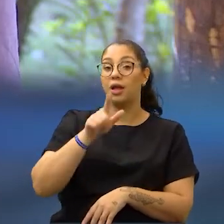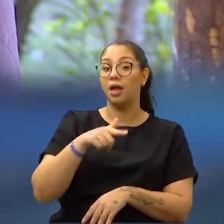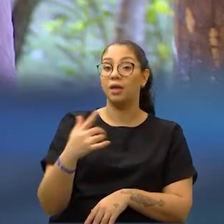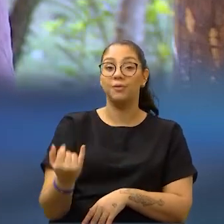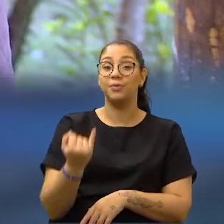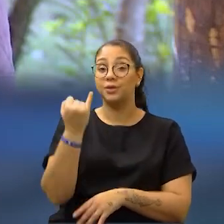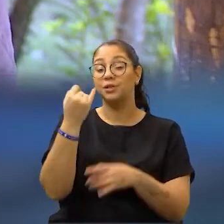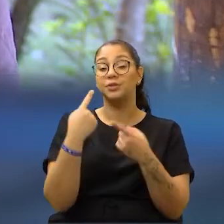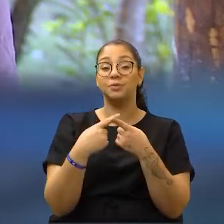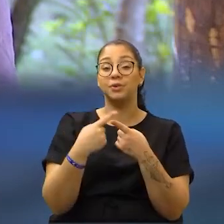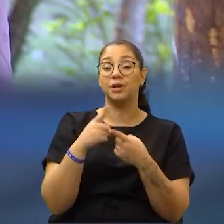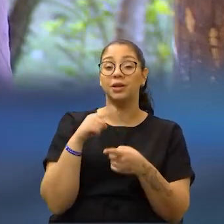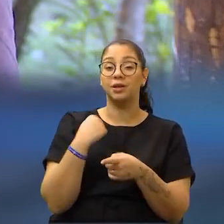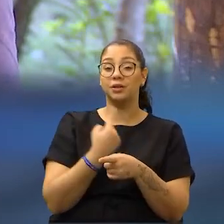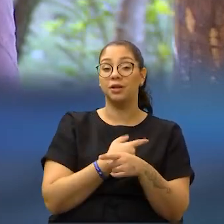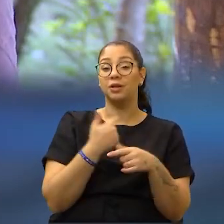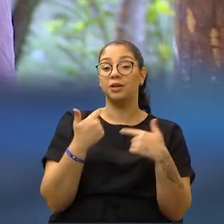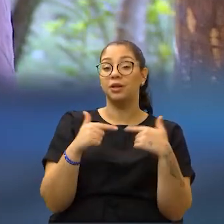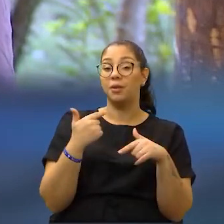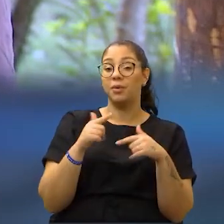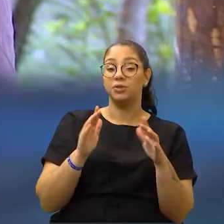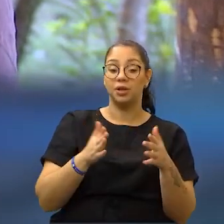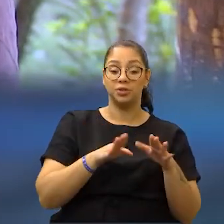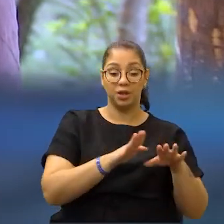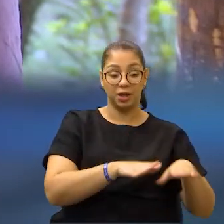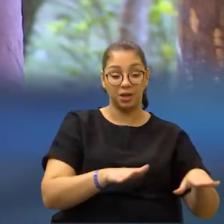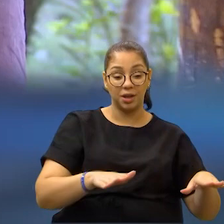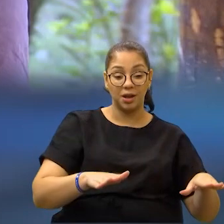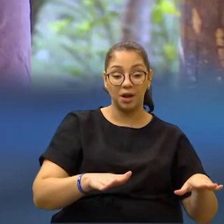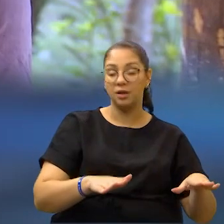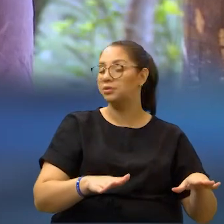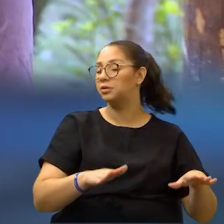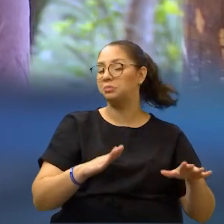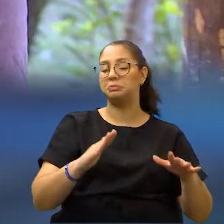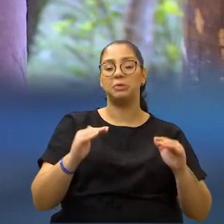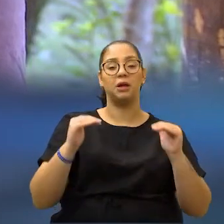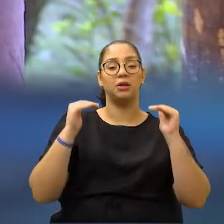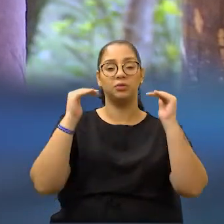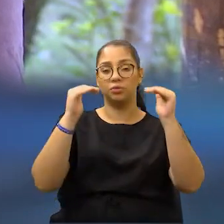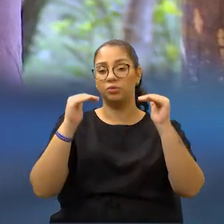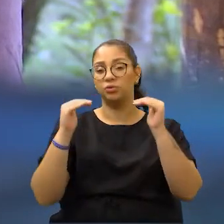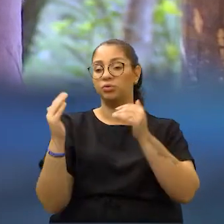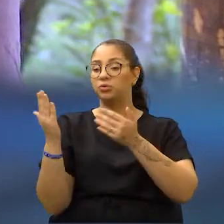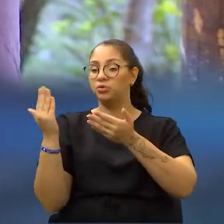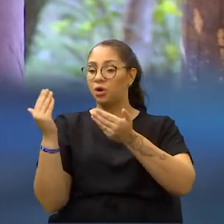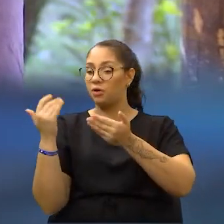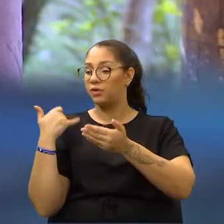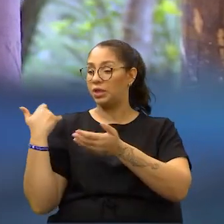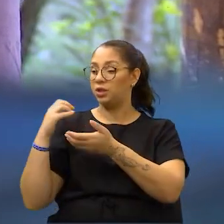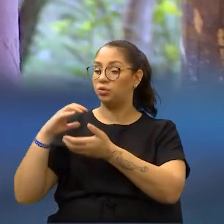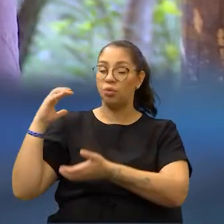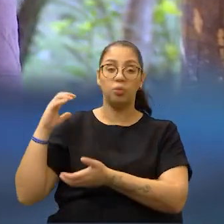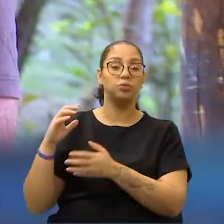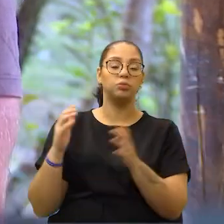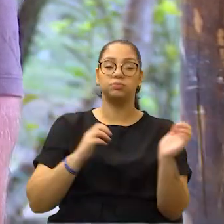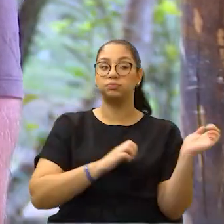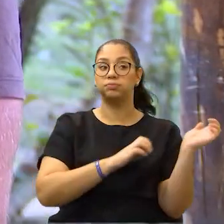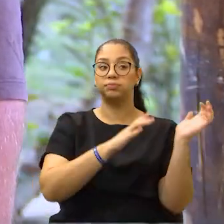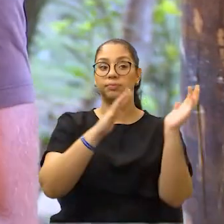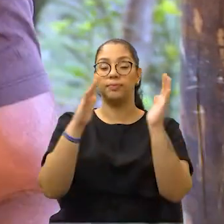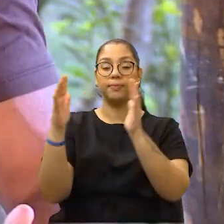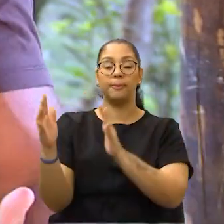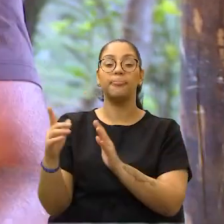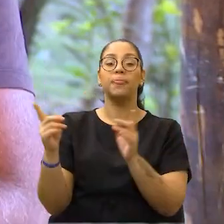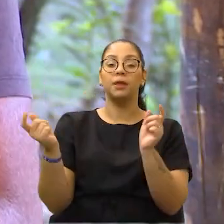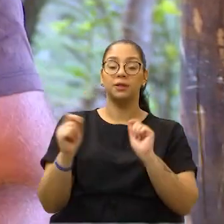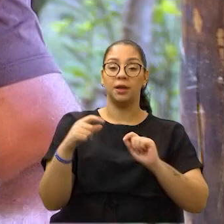e coordenadores, é muito importante, porque como a gente trabalha aqui desde criança, adulto, jovem, idoso, né? Então a